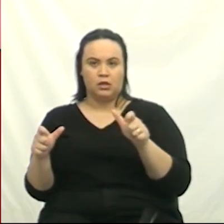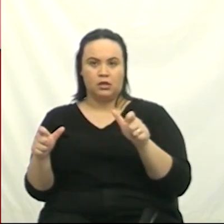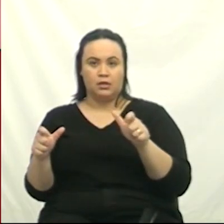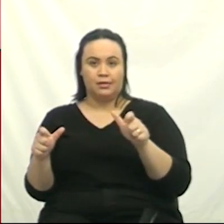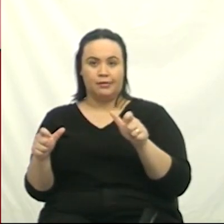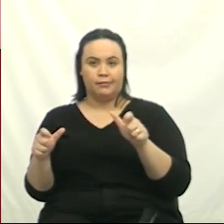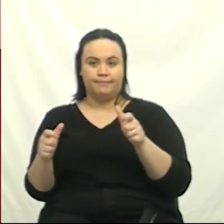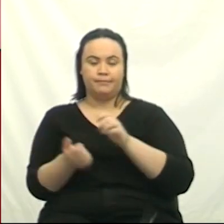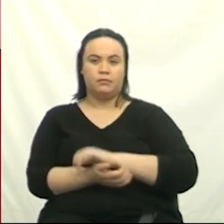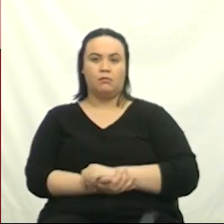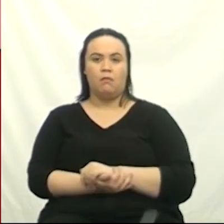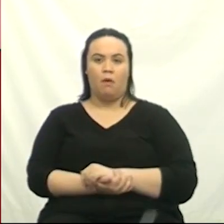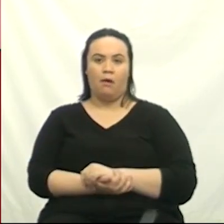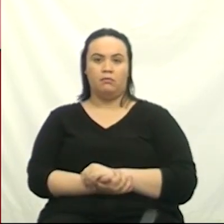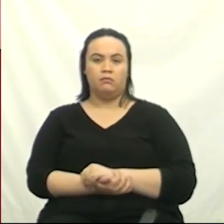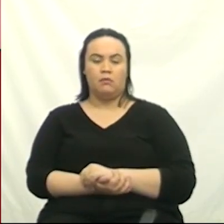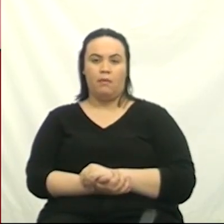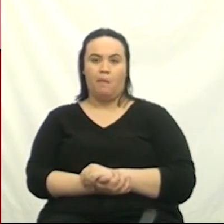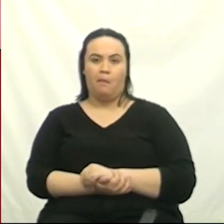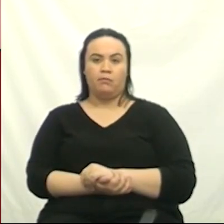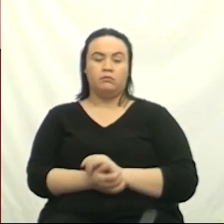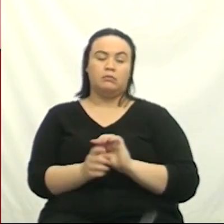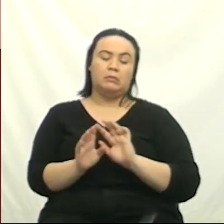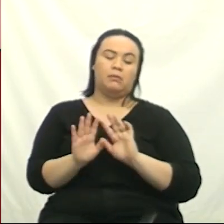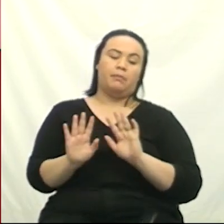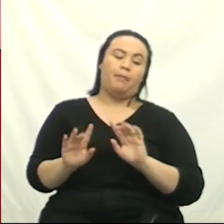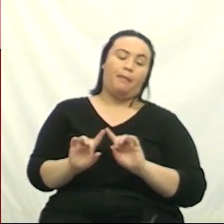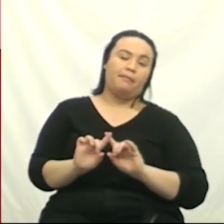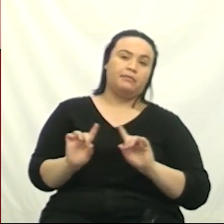infelizmente esse tipo de de